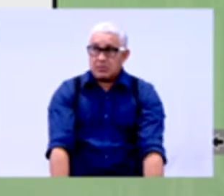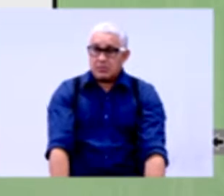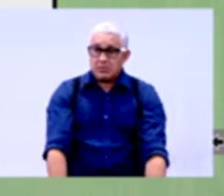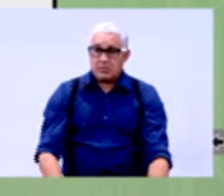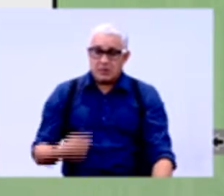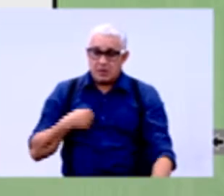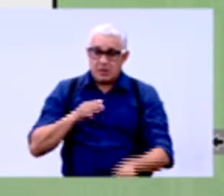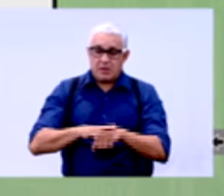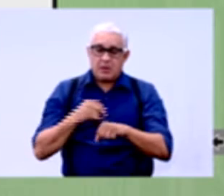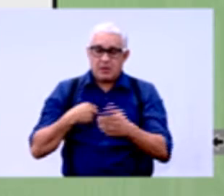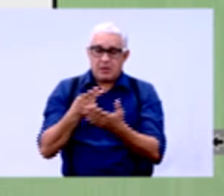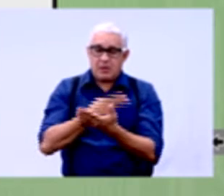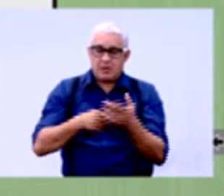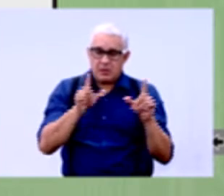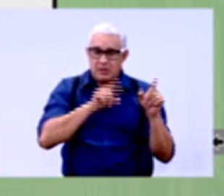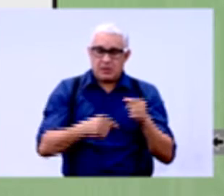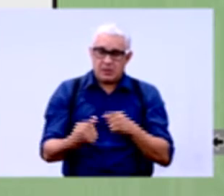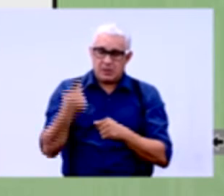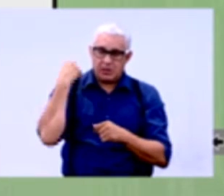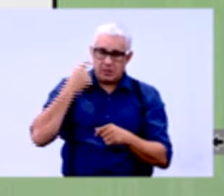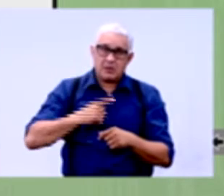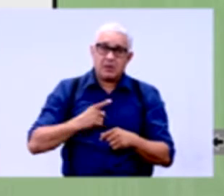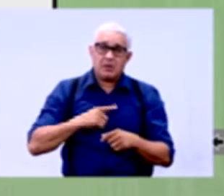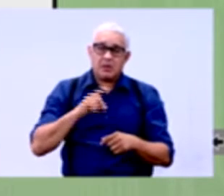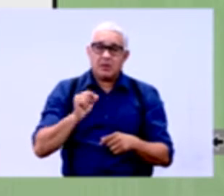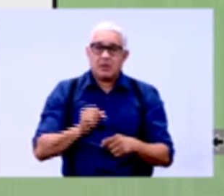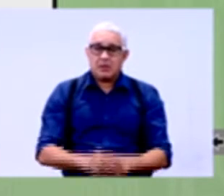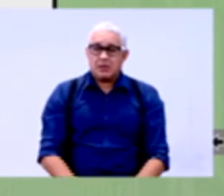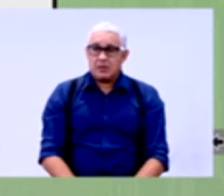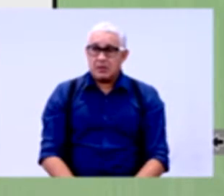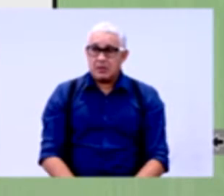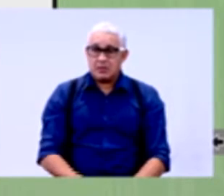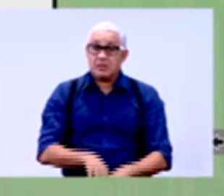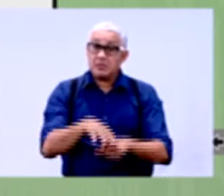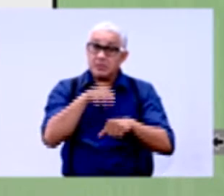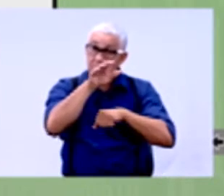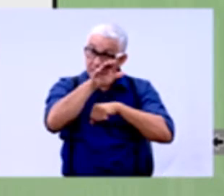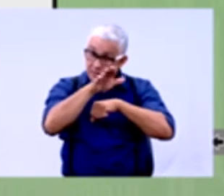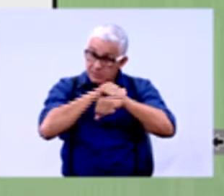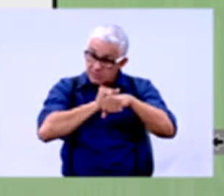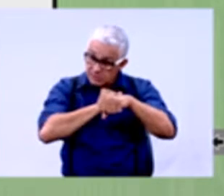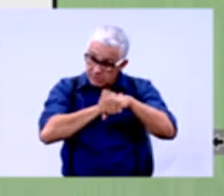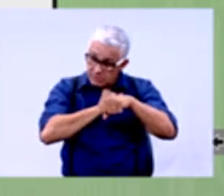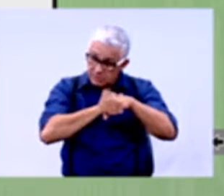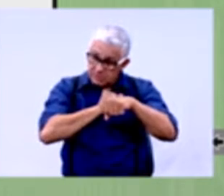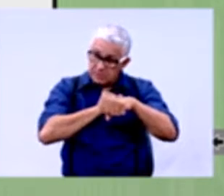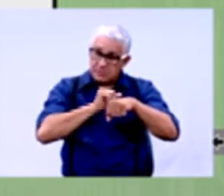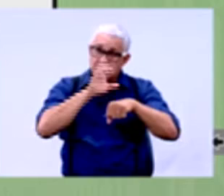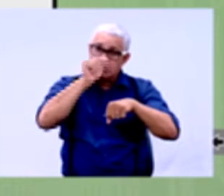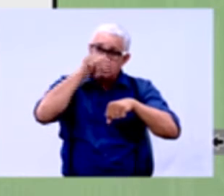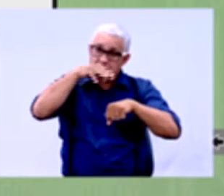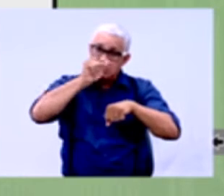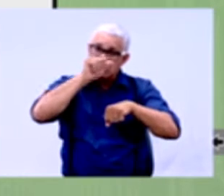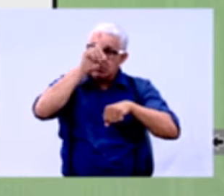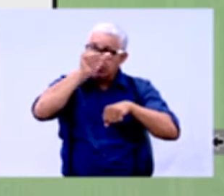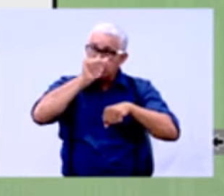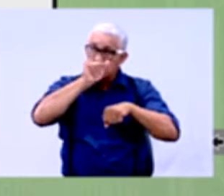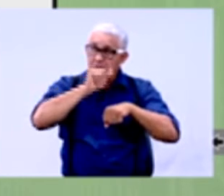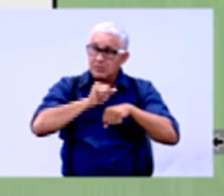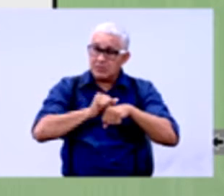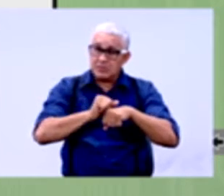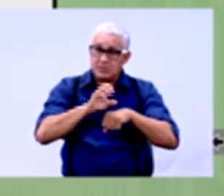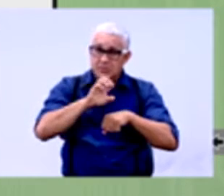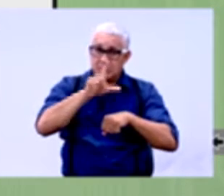no slide anterior, ele está sendo chamado na camada, na